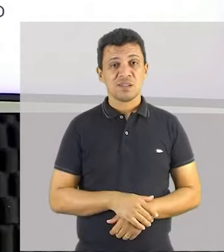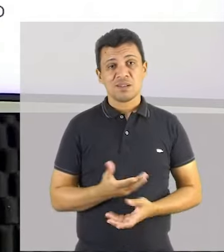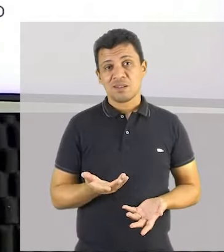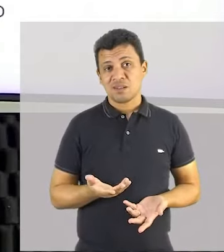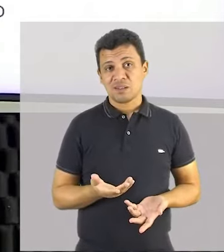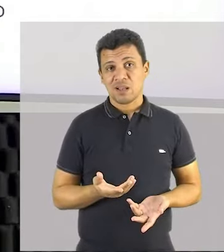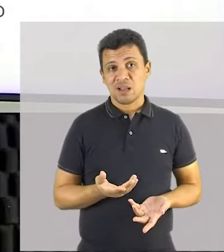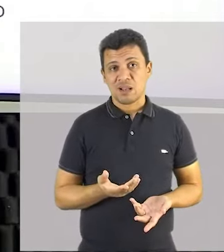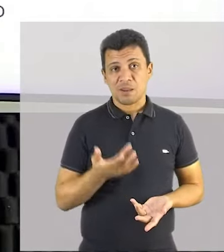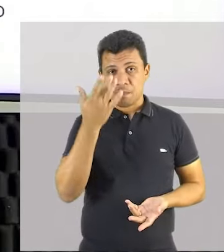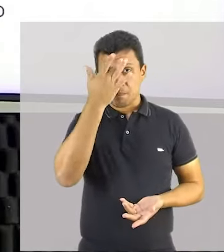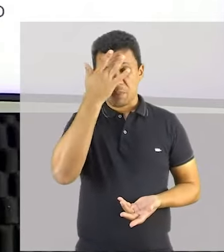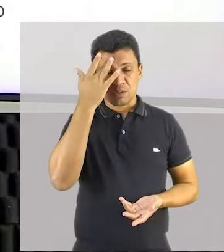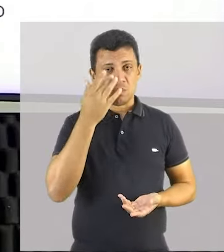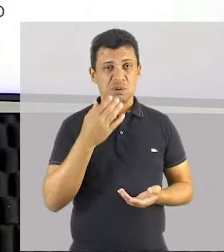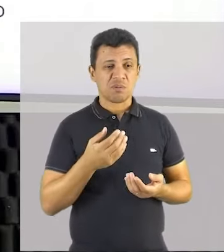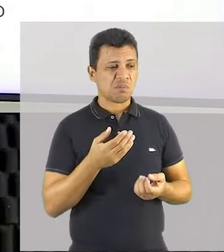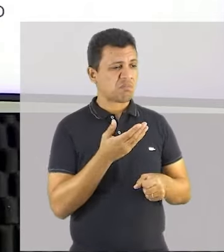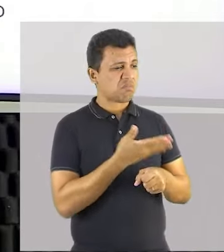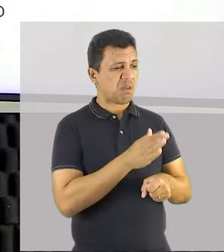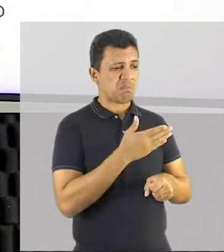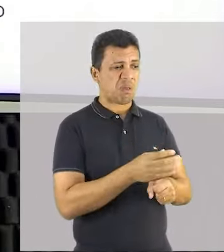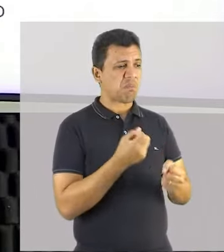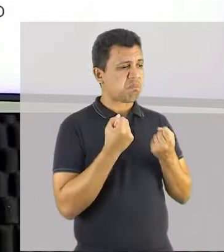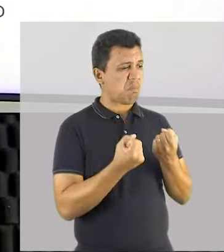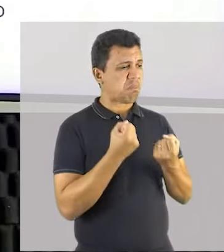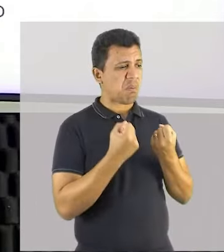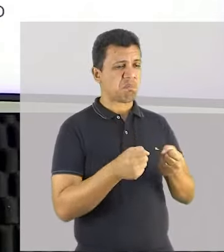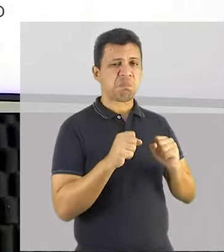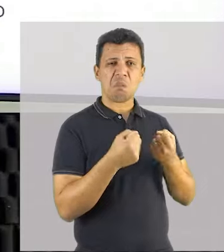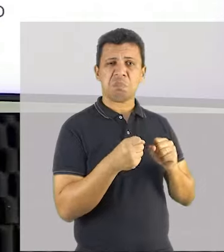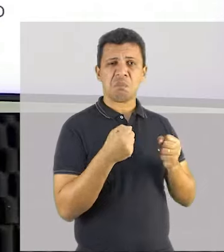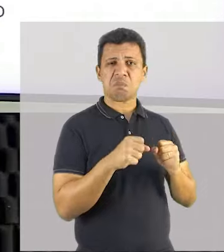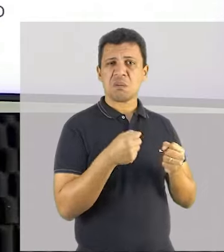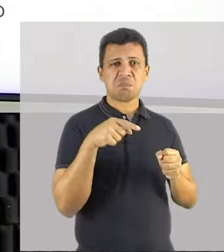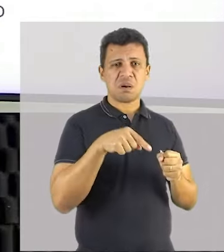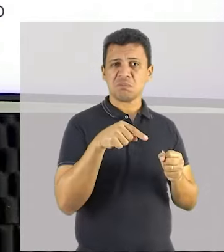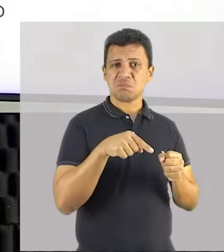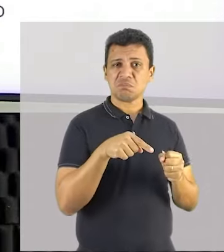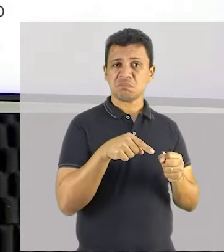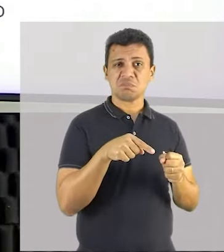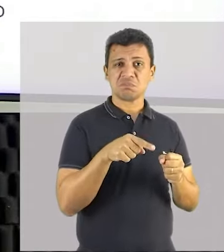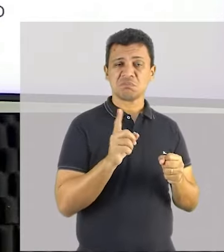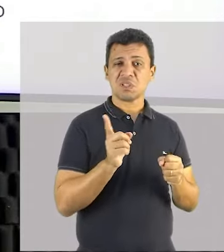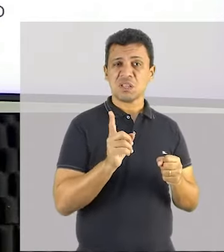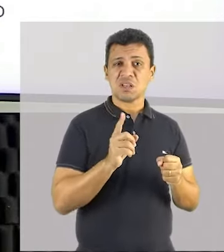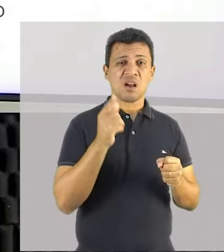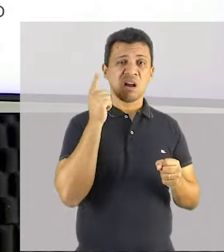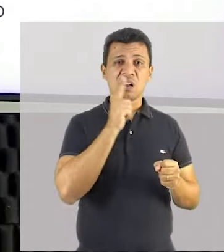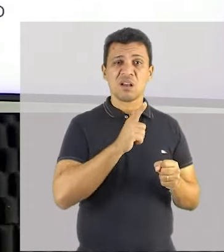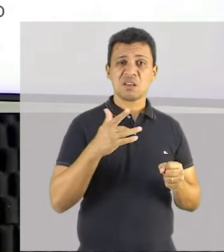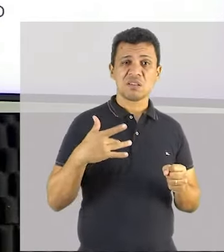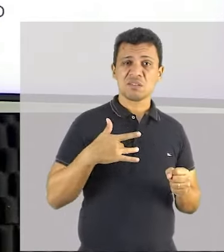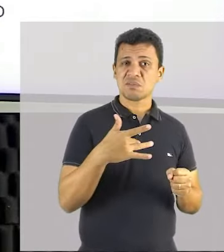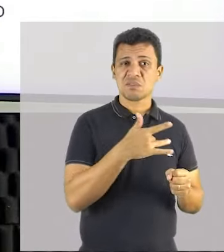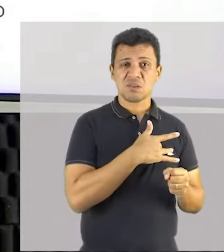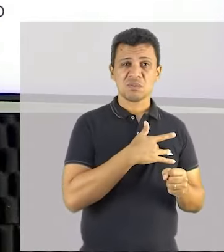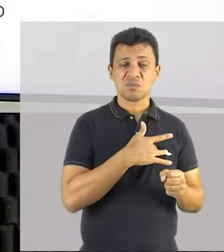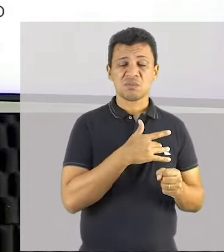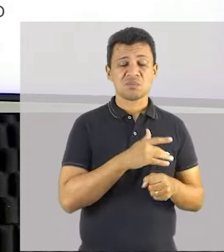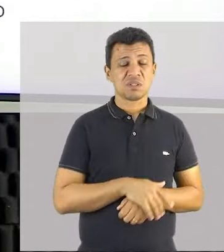eh se dedicar né para poder ganhar saúde massa muscular enfim